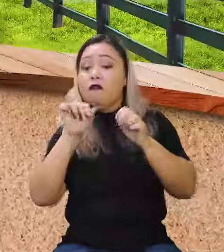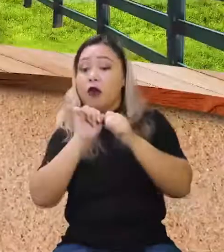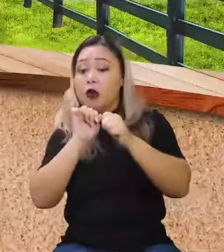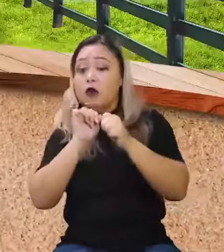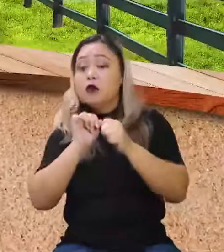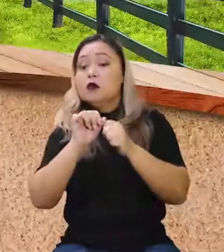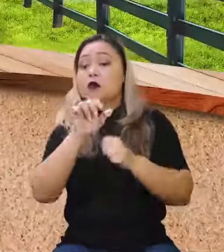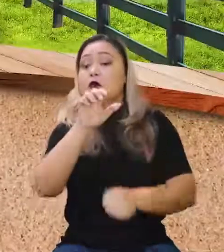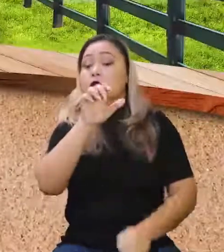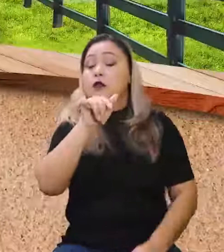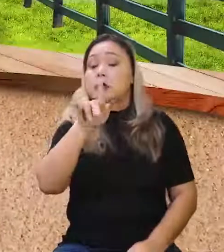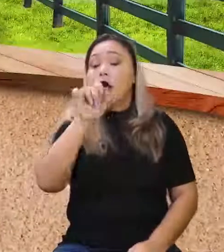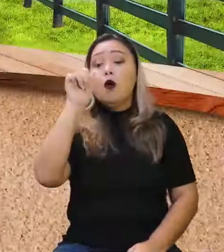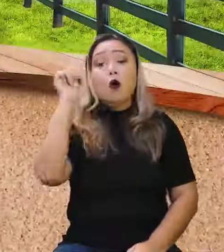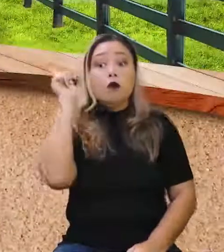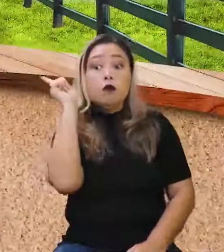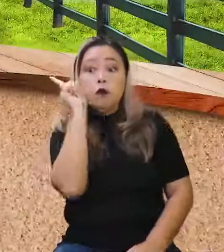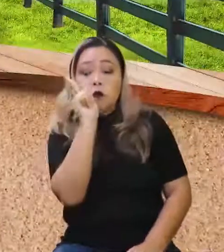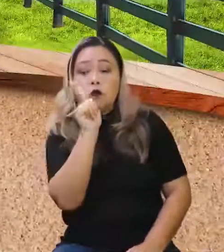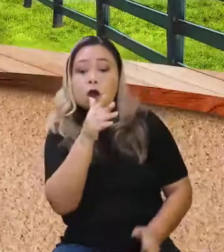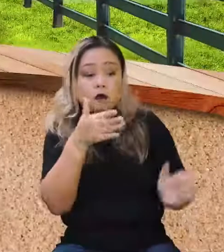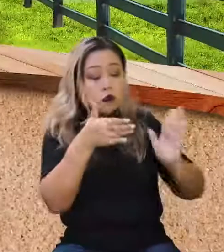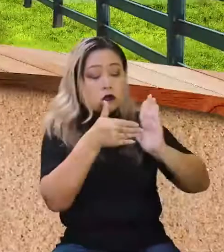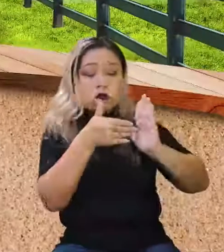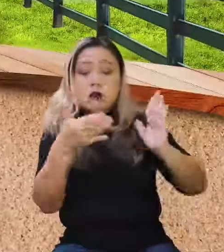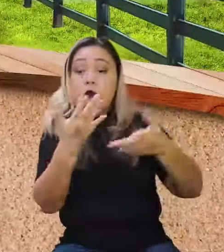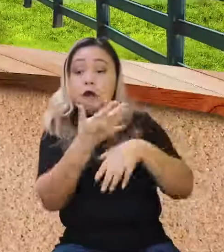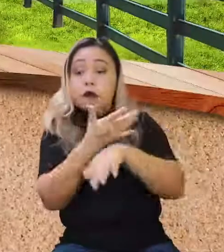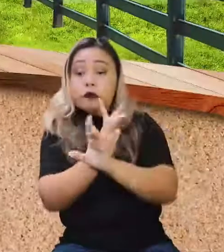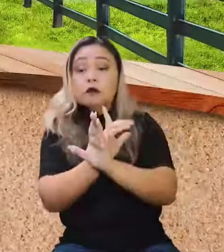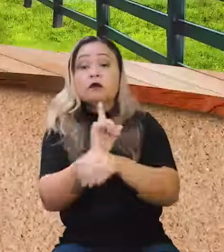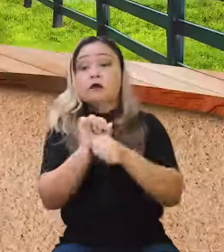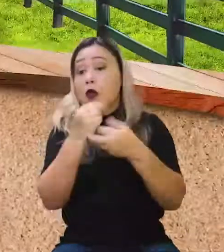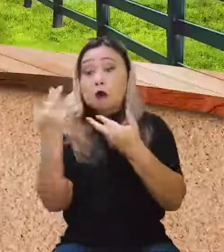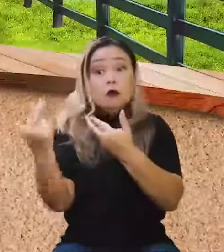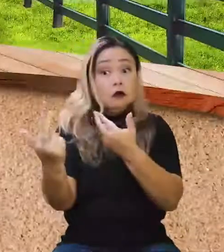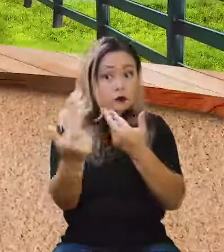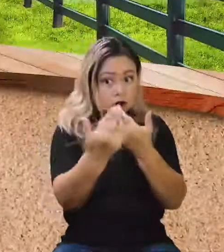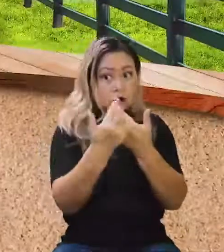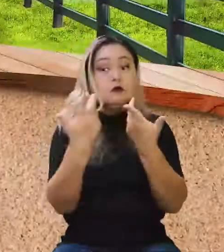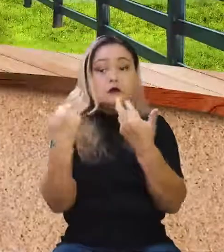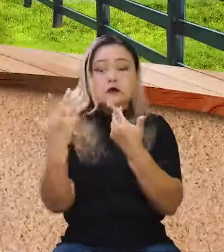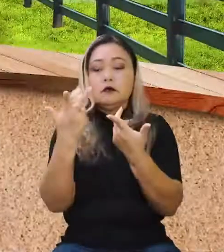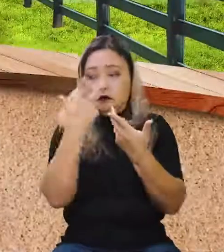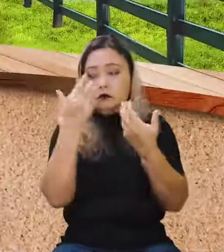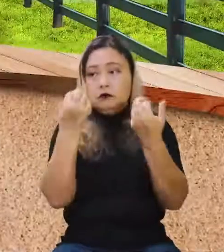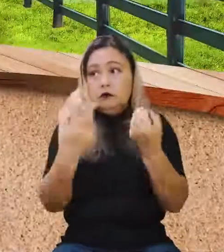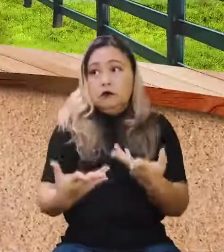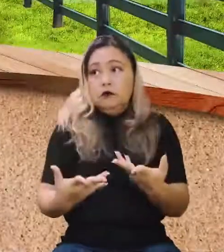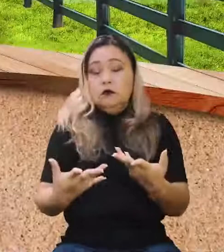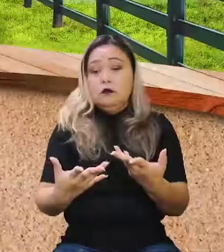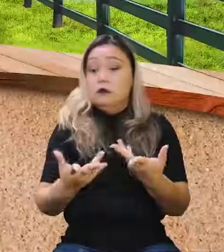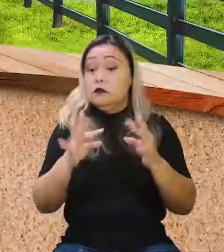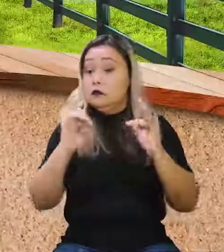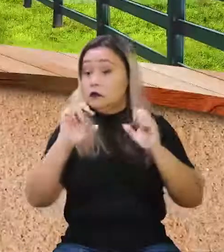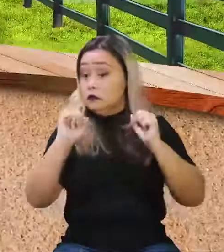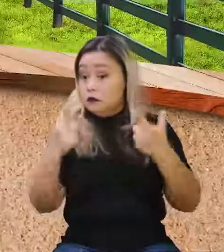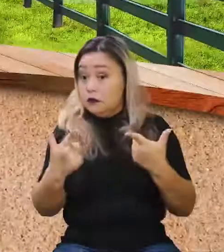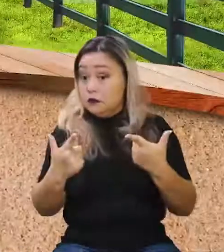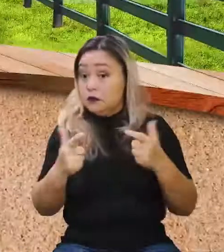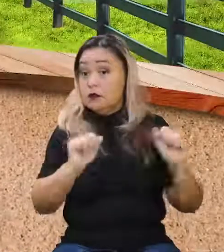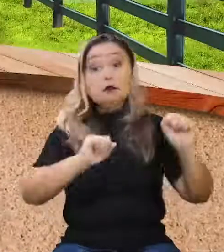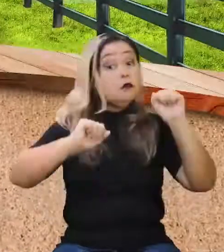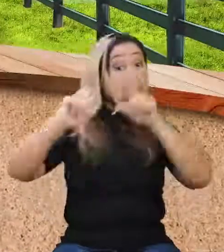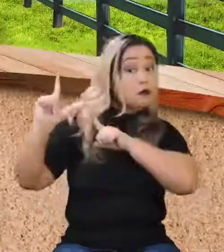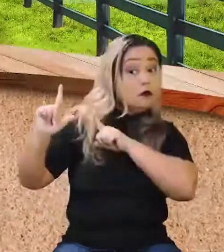para que ele possa suportar esse período. E é muito semelhante, a gente vai ver, por isso que a gente está falando aqui de forma geral, lá